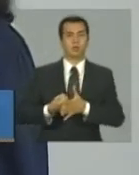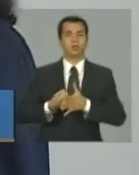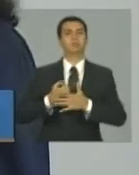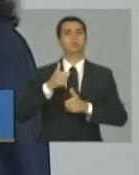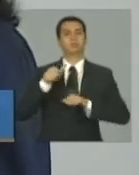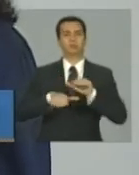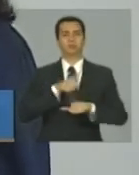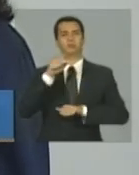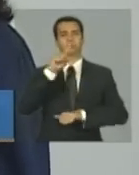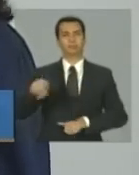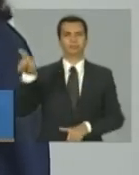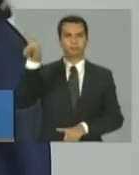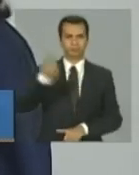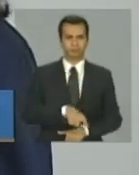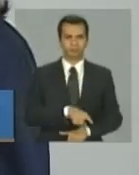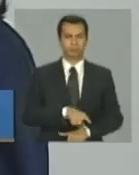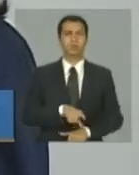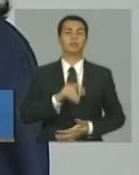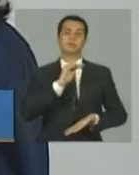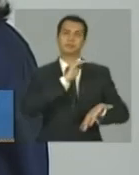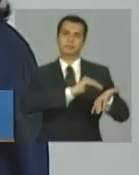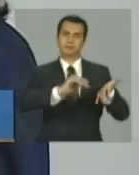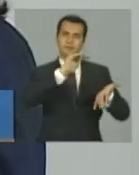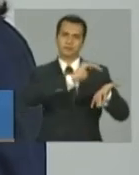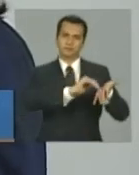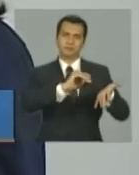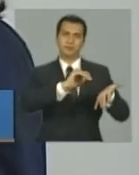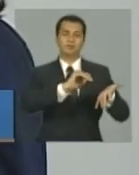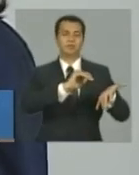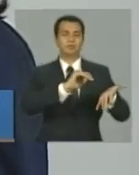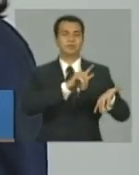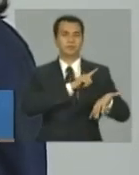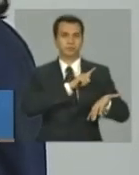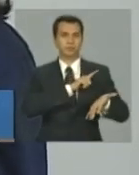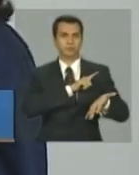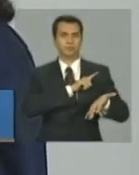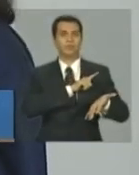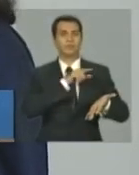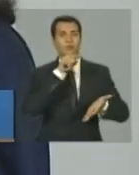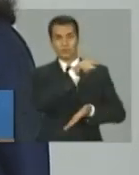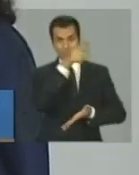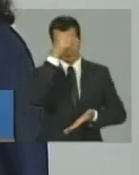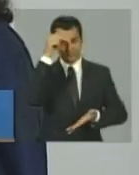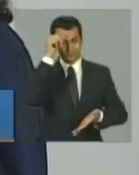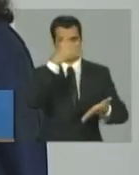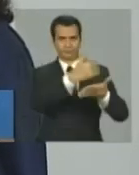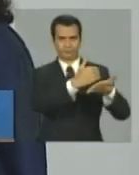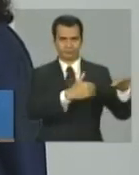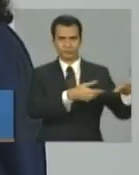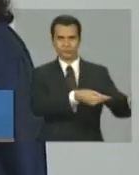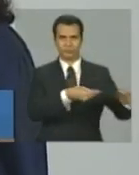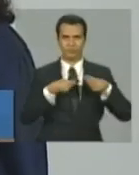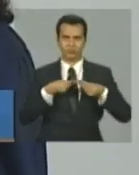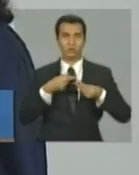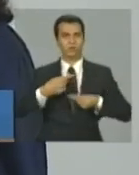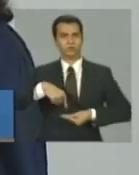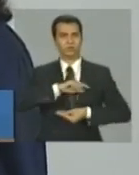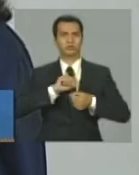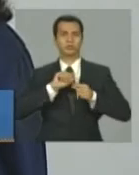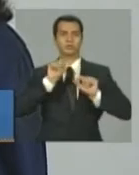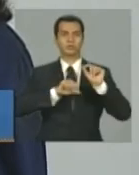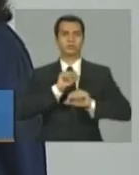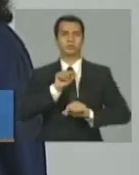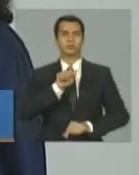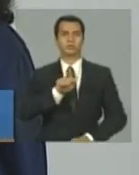é cancelado e a secretaria gera a partir de informações que o gestor vai nos encaminhar uma guia uma Jerry Eo que é uma